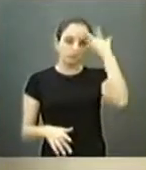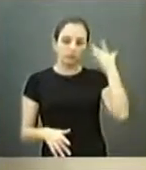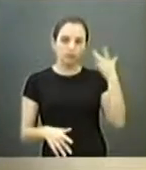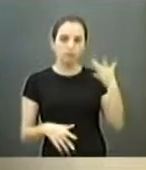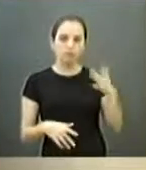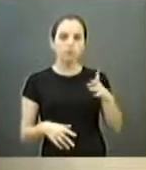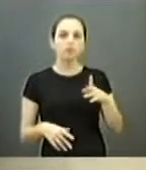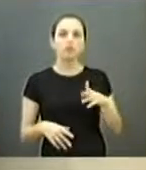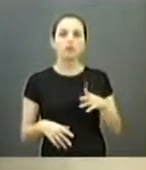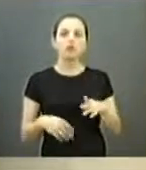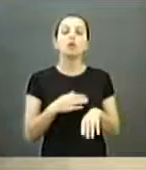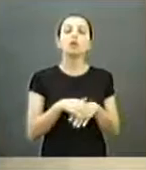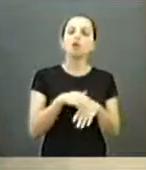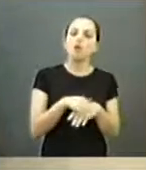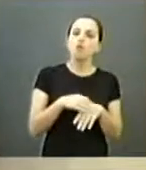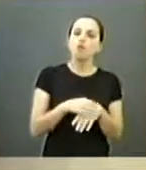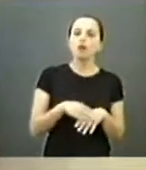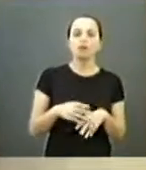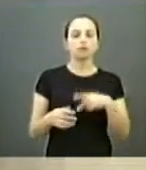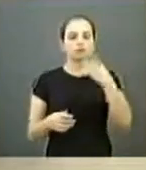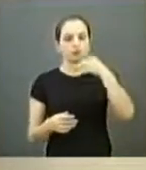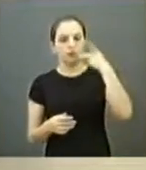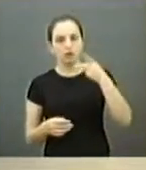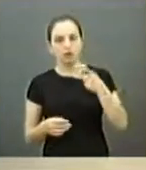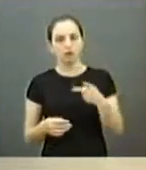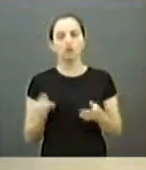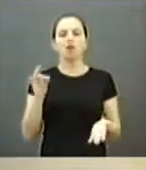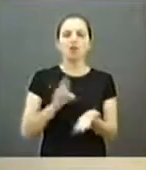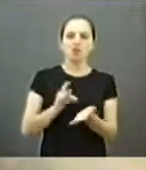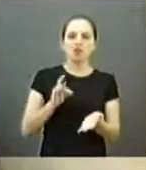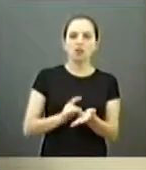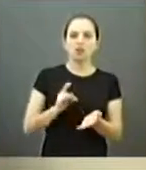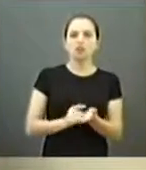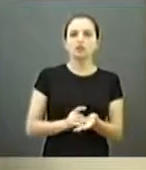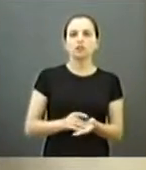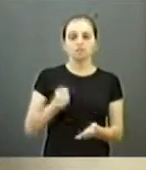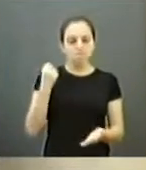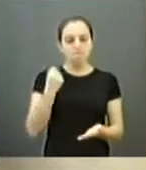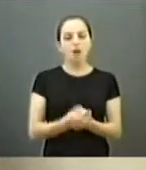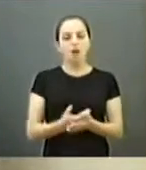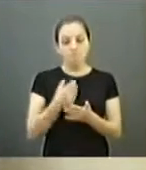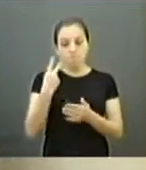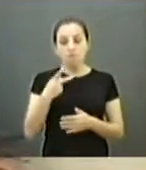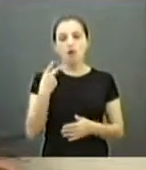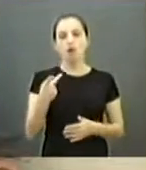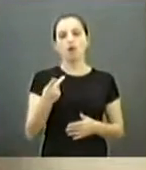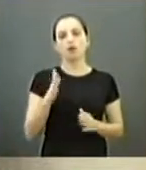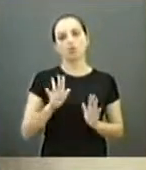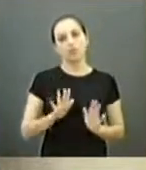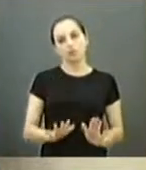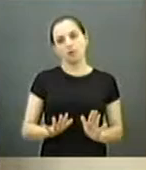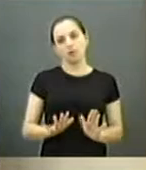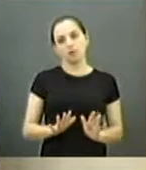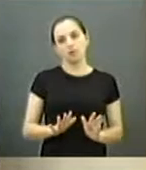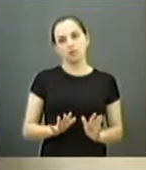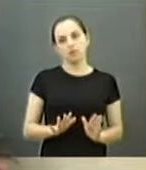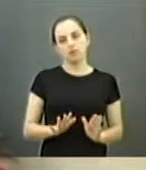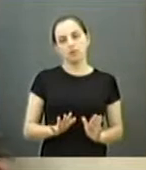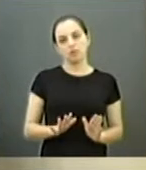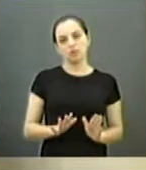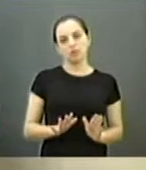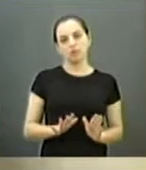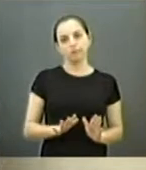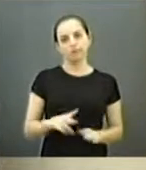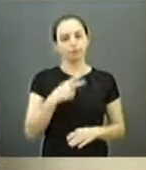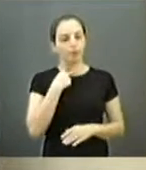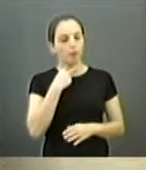outro. Por que está isso? Levantou, é verdade, vem aqui, desce a lenha. Mas, gente, não dá